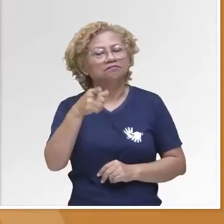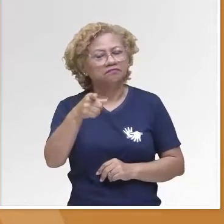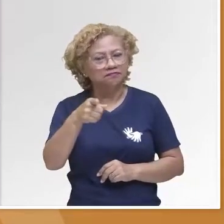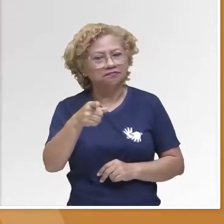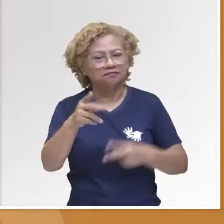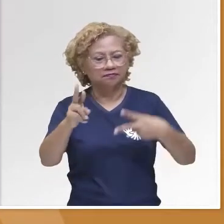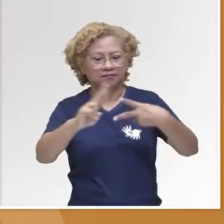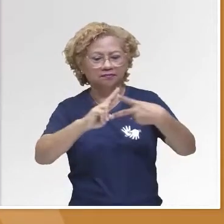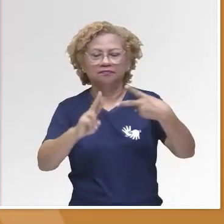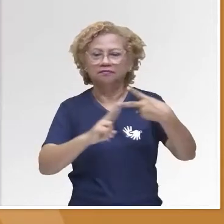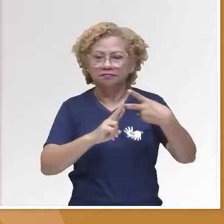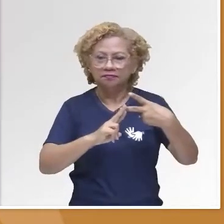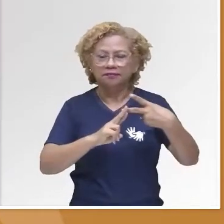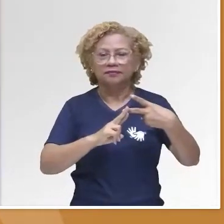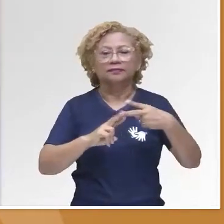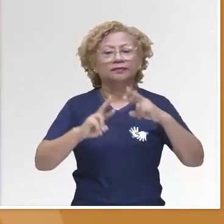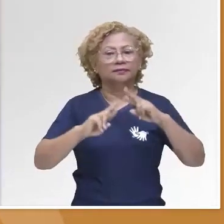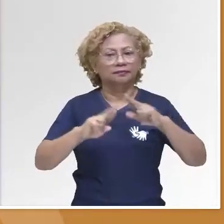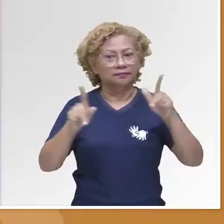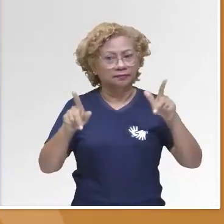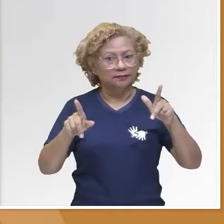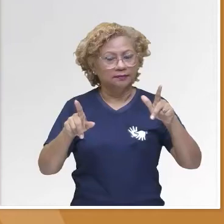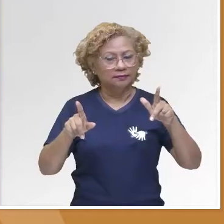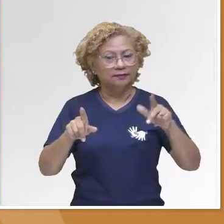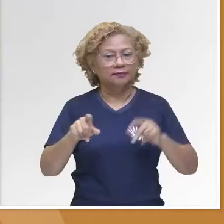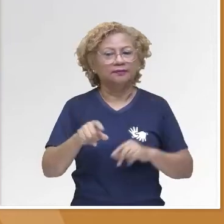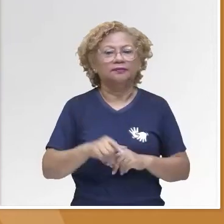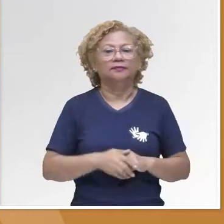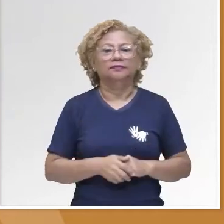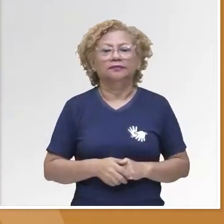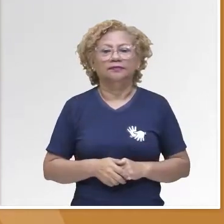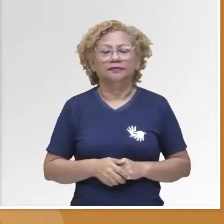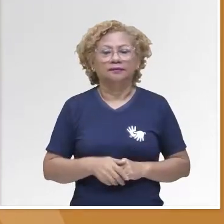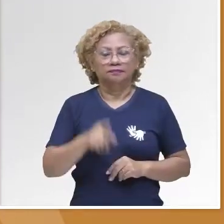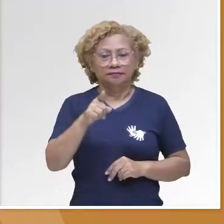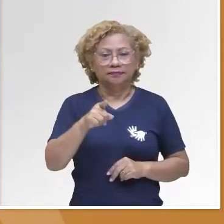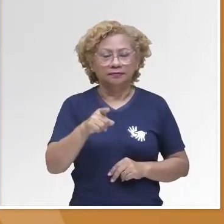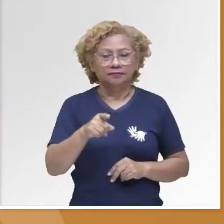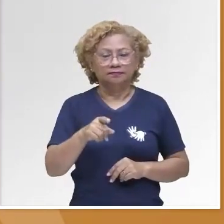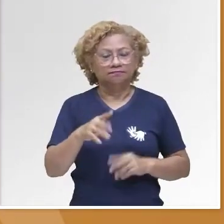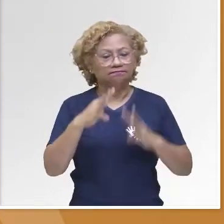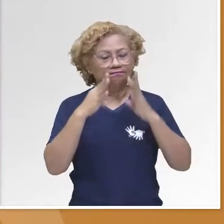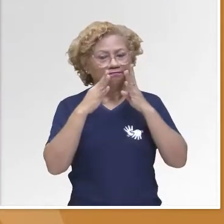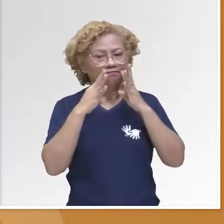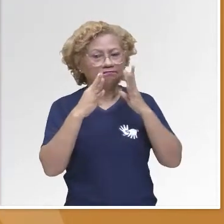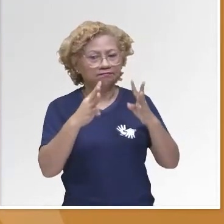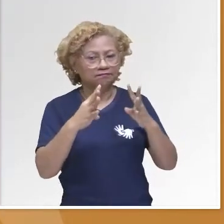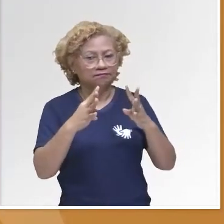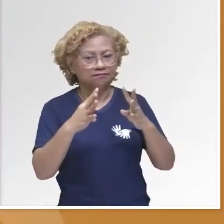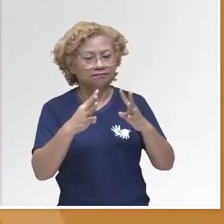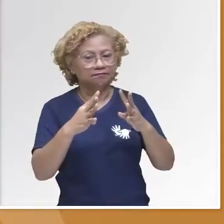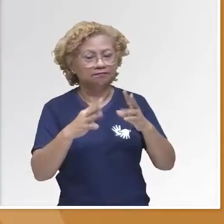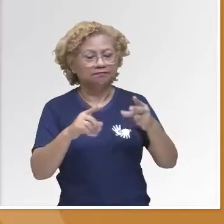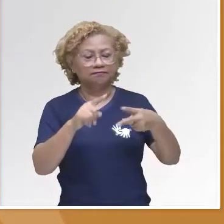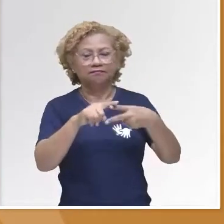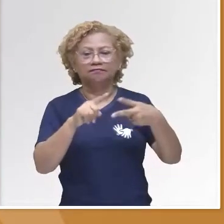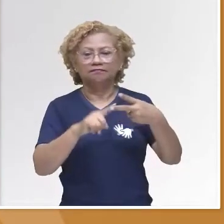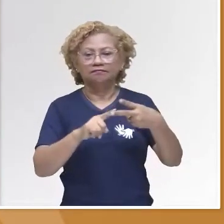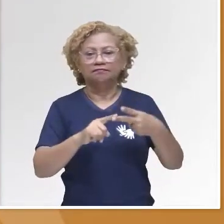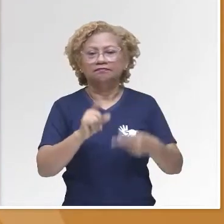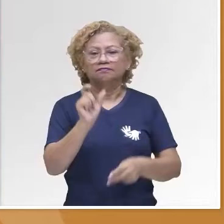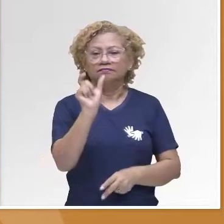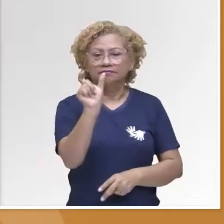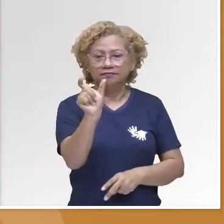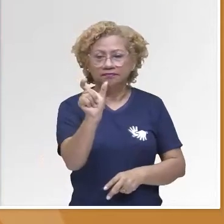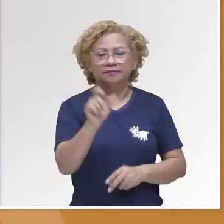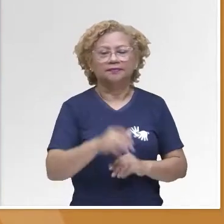animal e tigres asiáticos, né, justamente para chamar a atenção a esse termo que nós vamos estudar na aula de hoje, né? Então, a